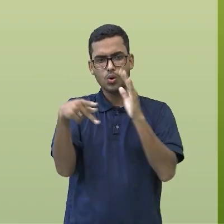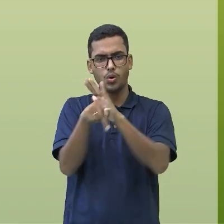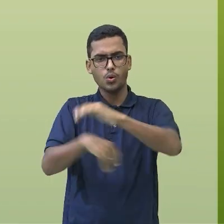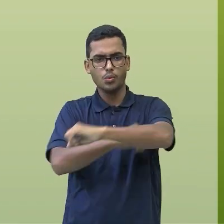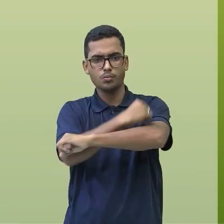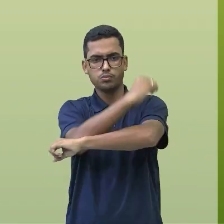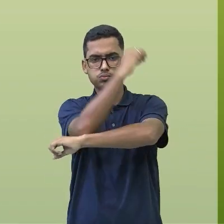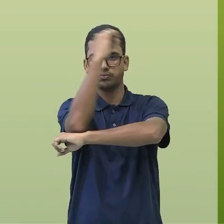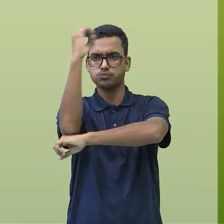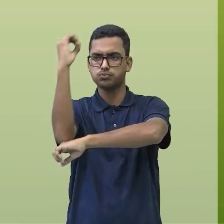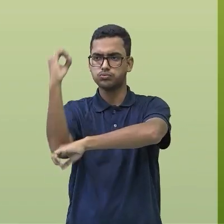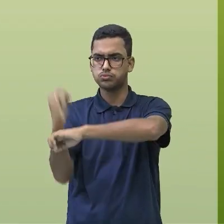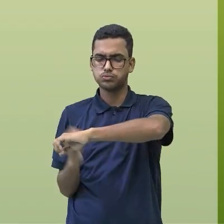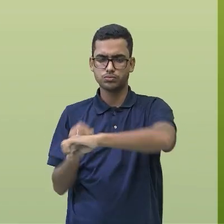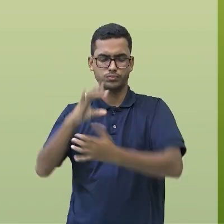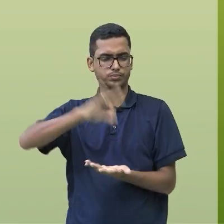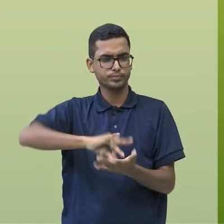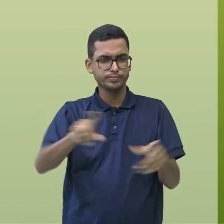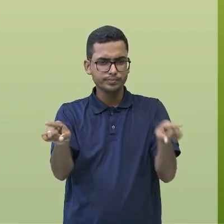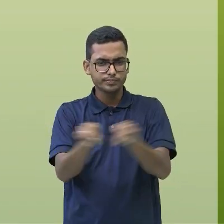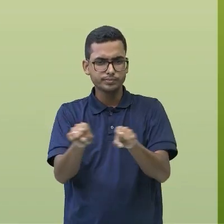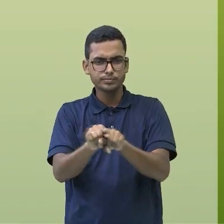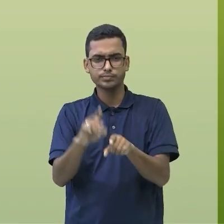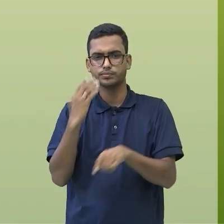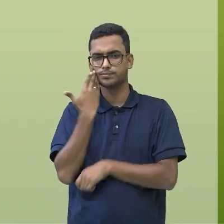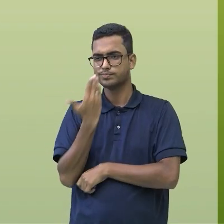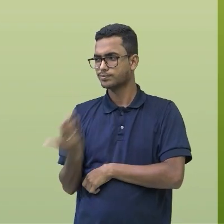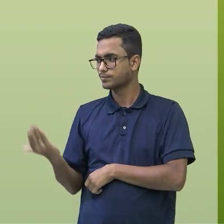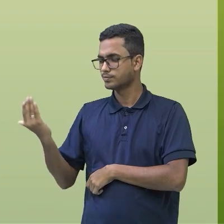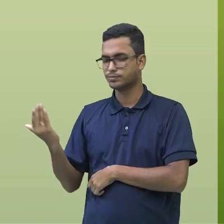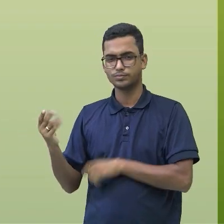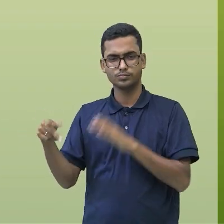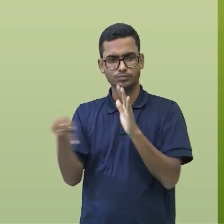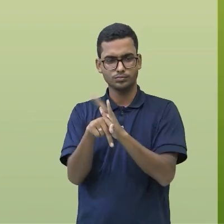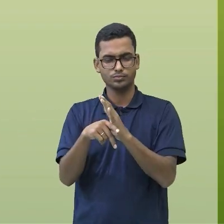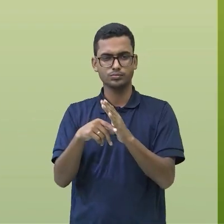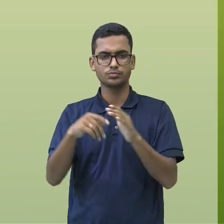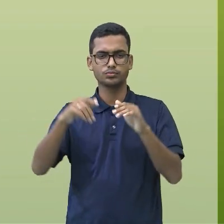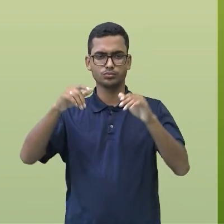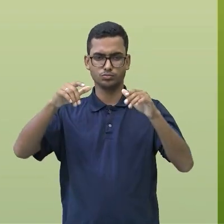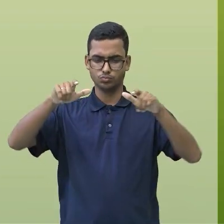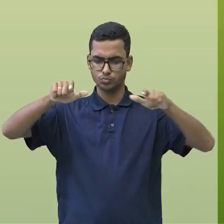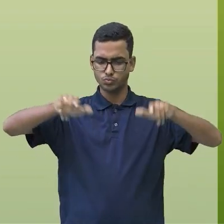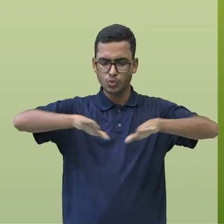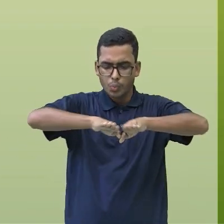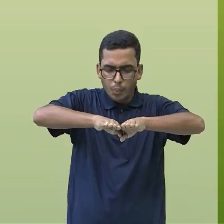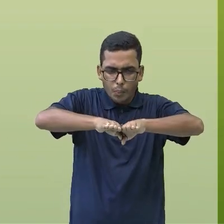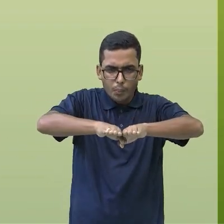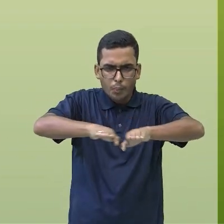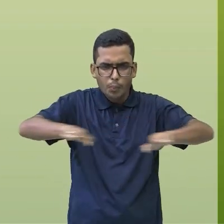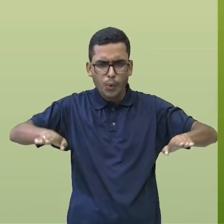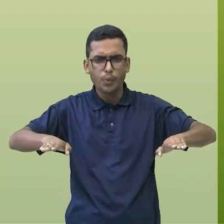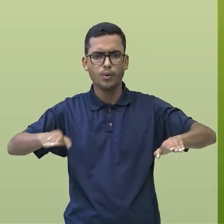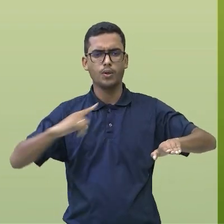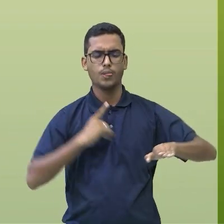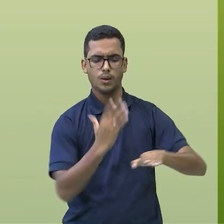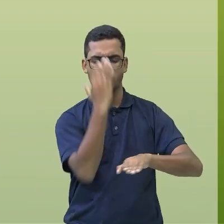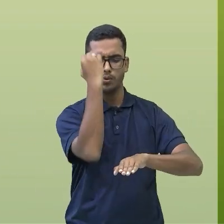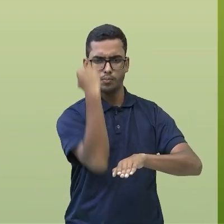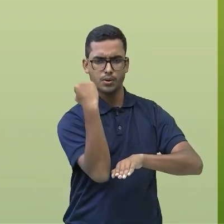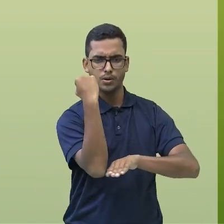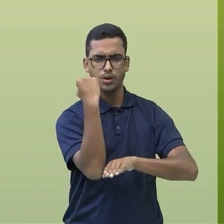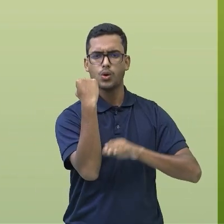Ele é constituído de uma haste cravada verticalmente em um terreno horizontal, da qual se observa